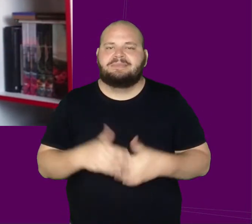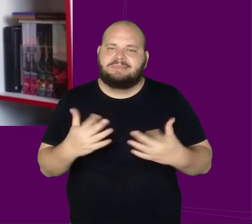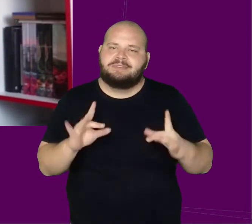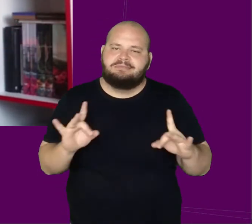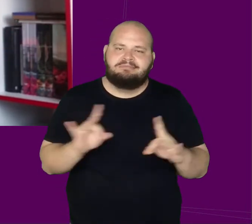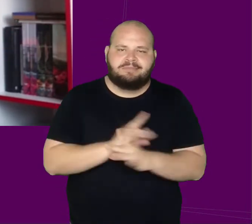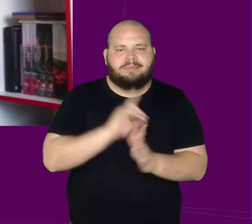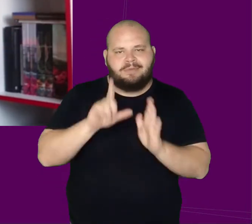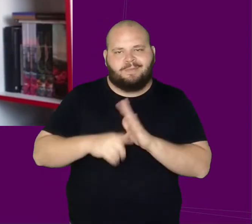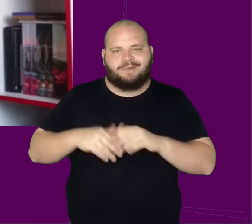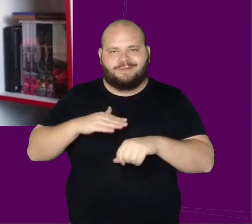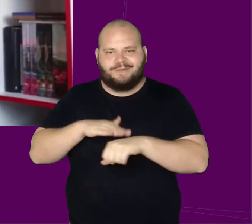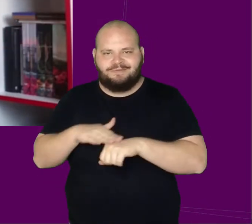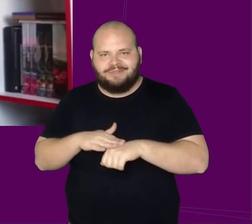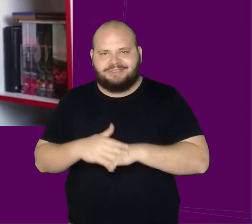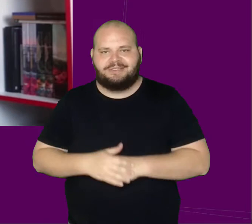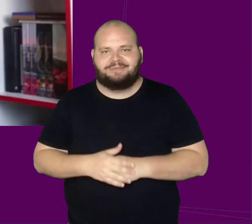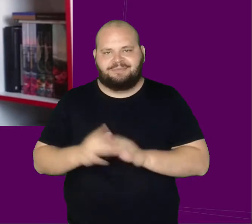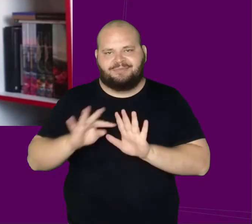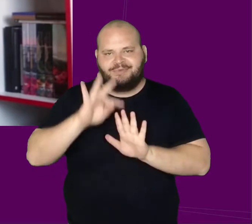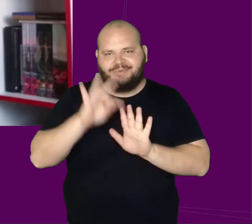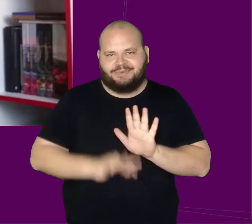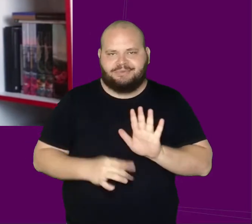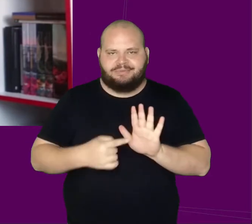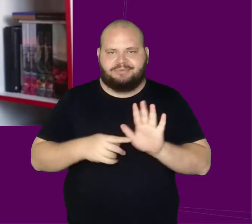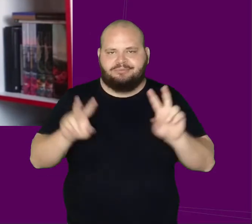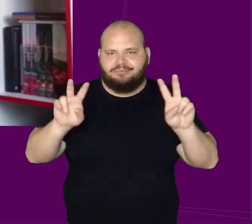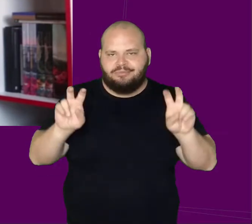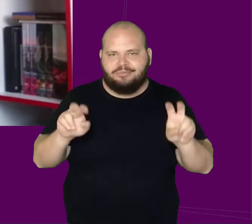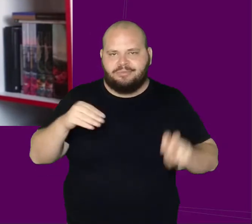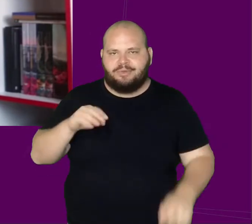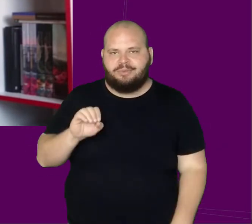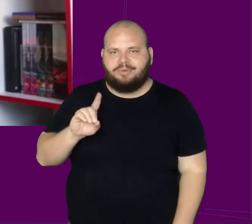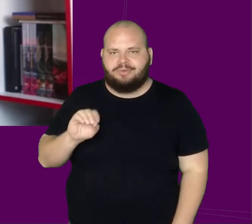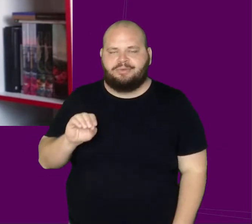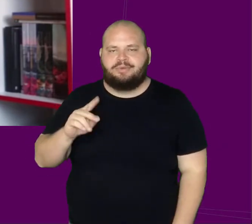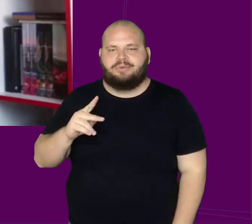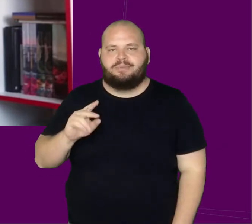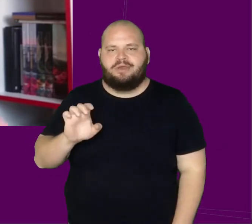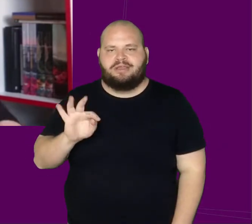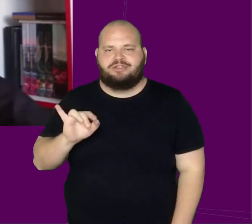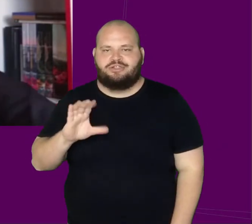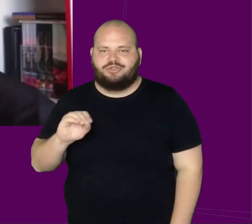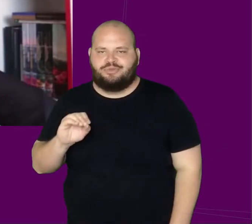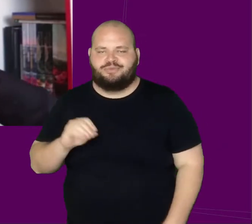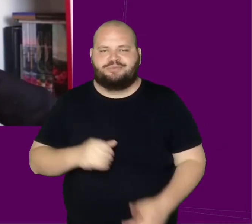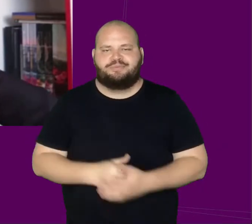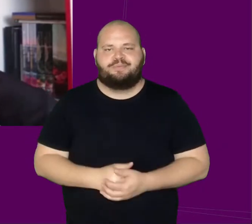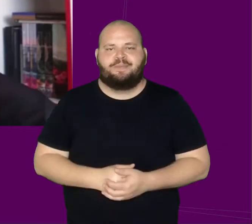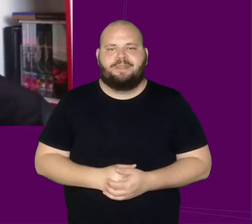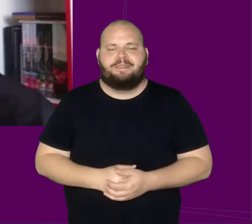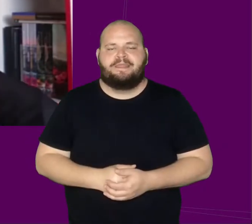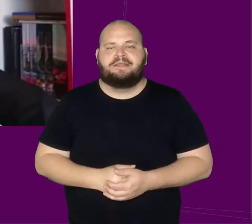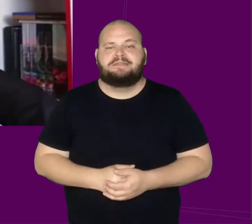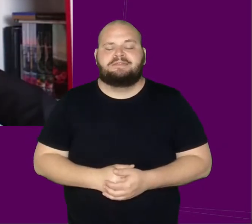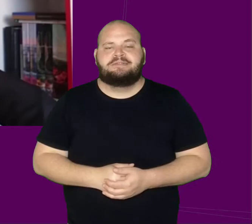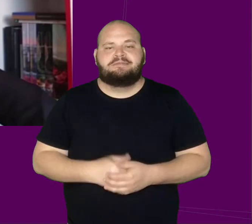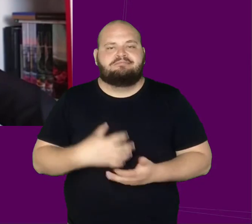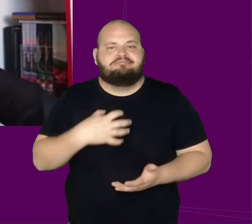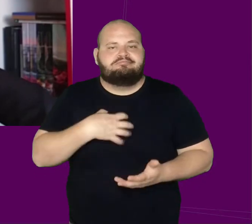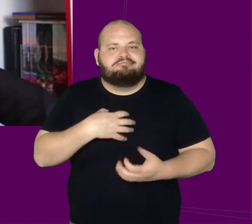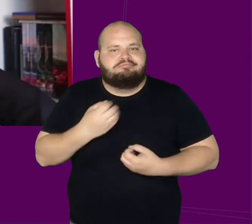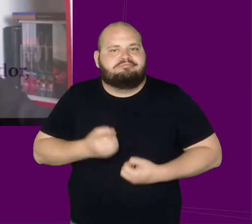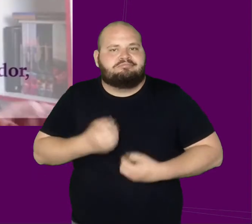E aí a gente vai comentando, certo? O texto, o título é Modo Poético, né? O Modo